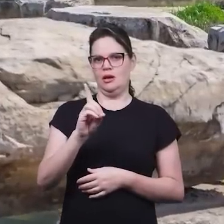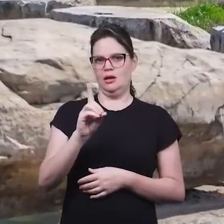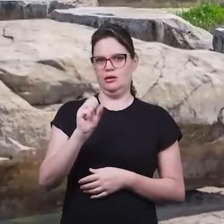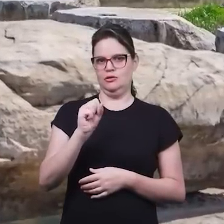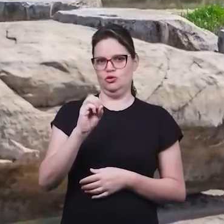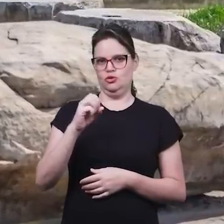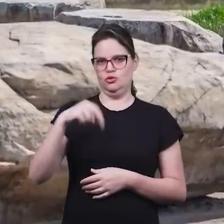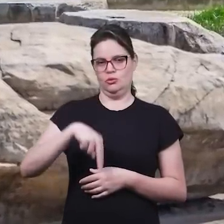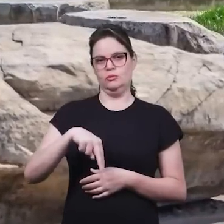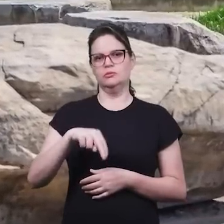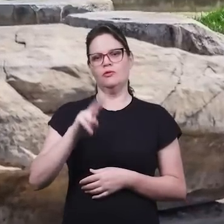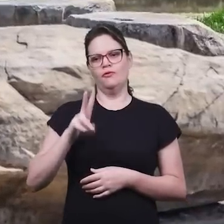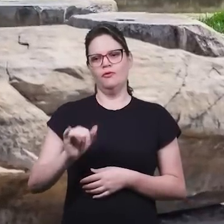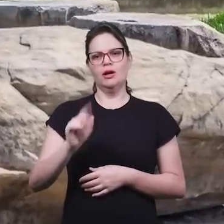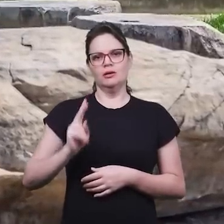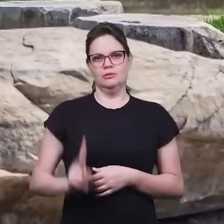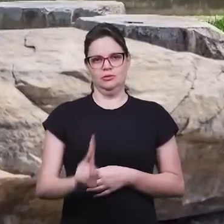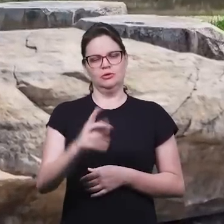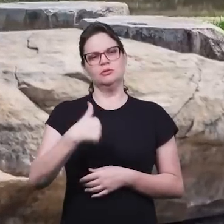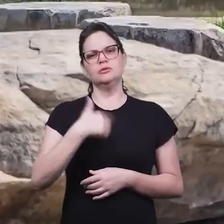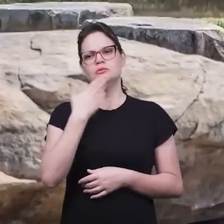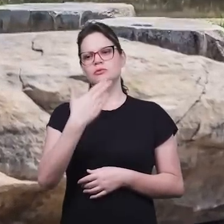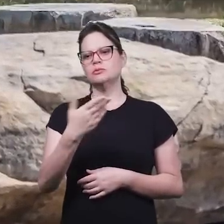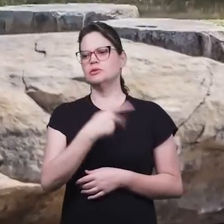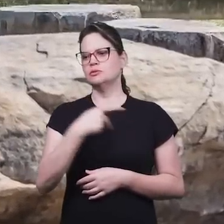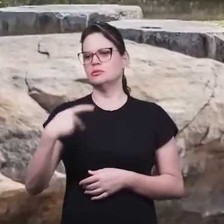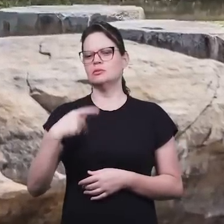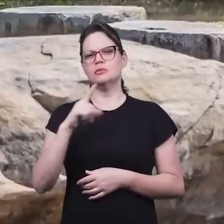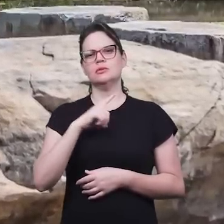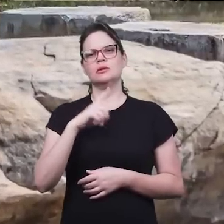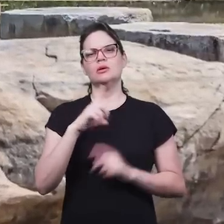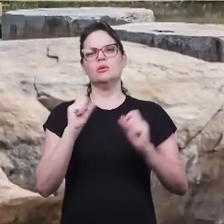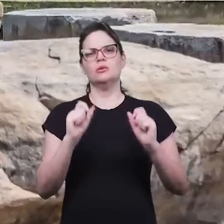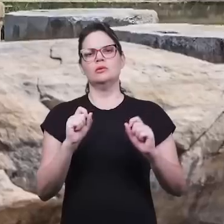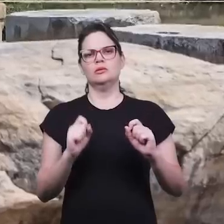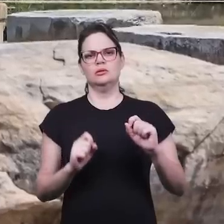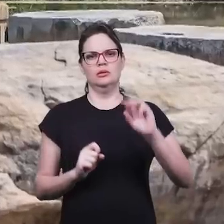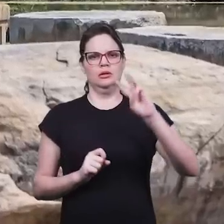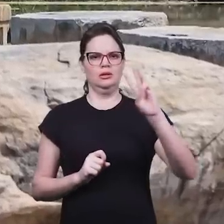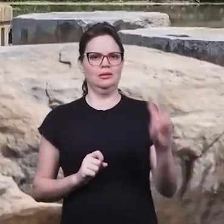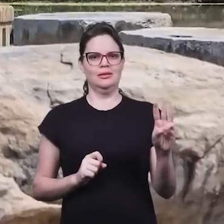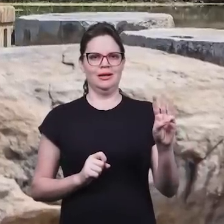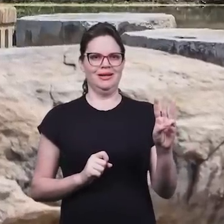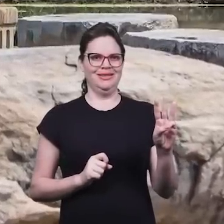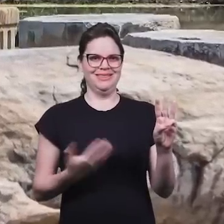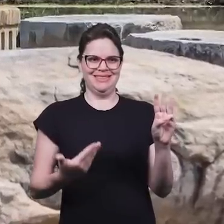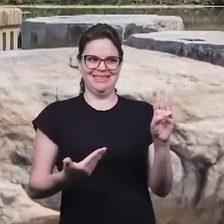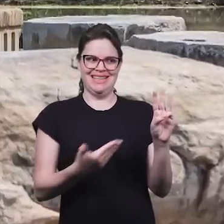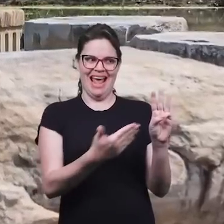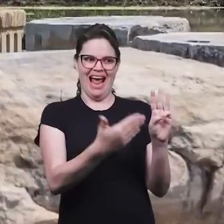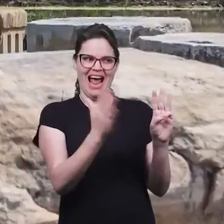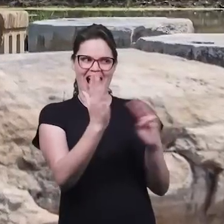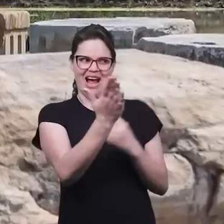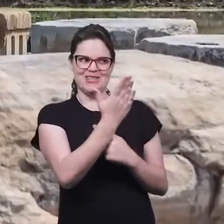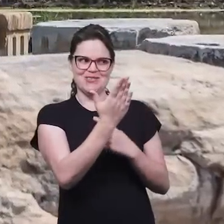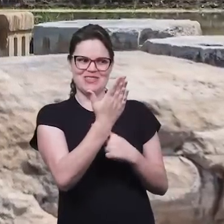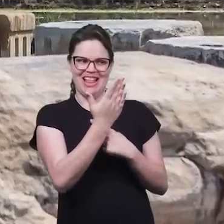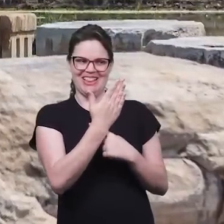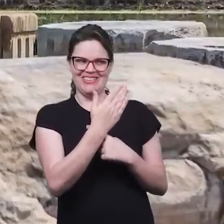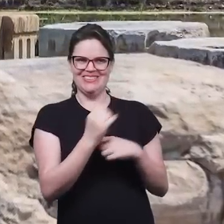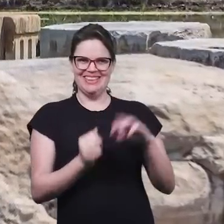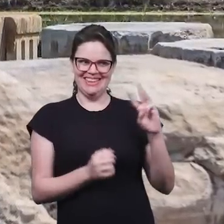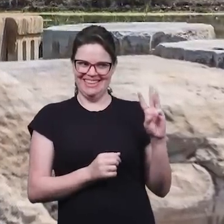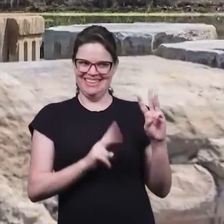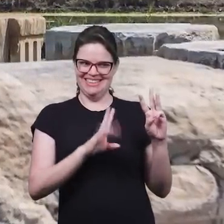continuar, porque, inclusive, o pastor Edson aqui está com 3 colaboradores, né, das tarefas. que vão